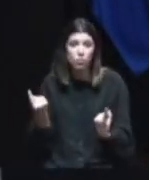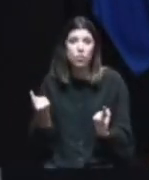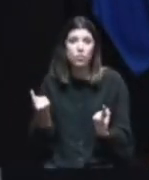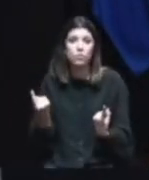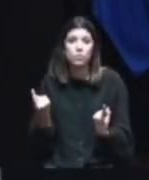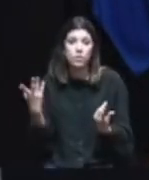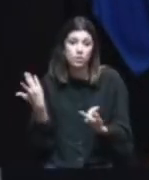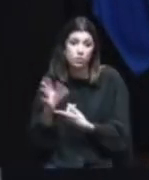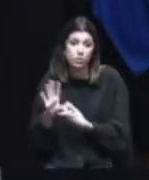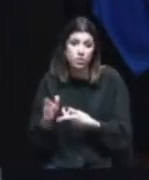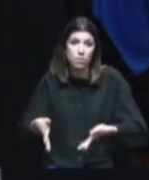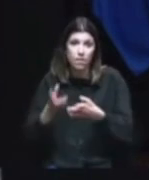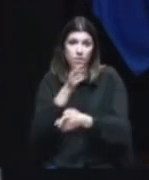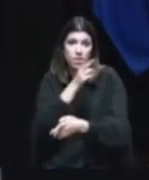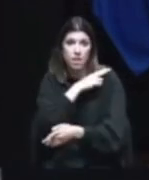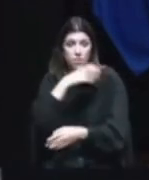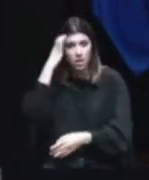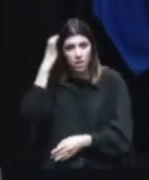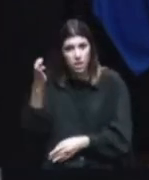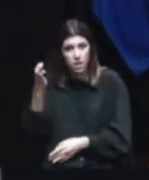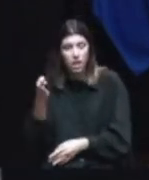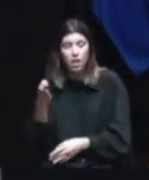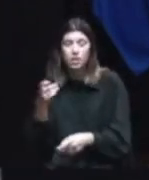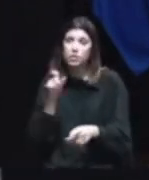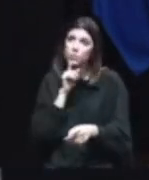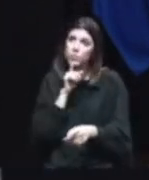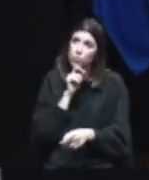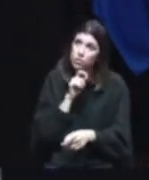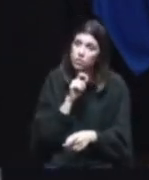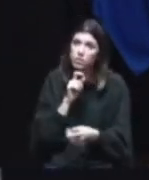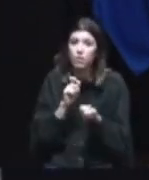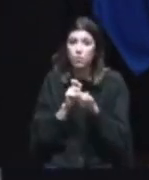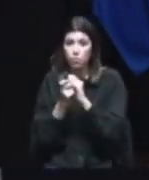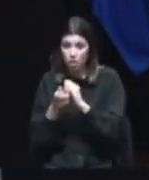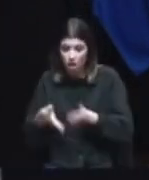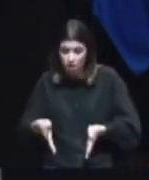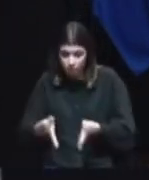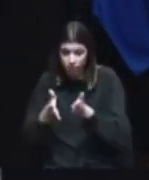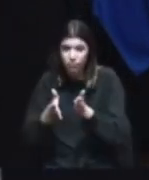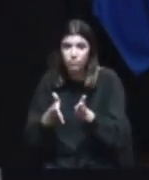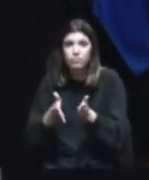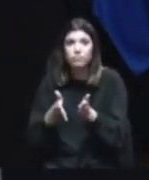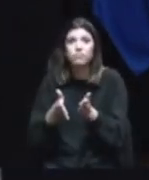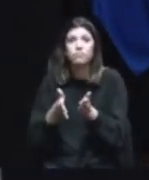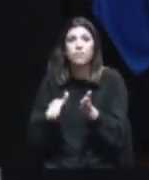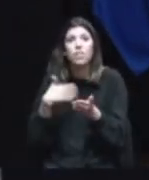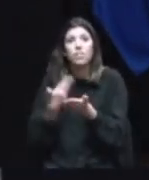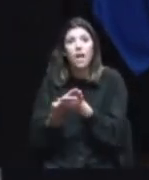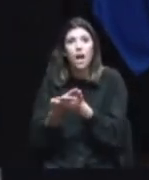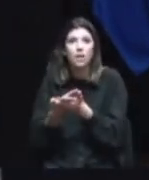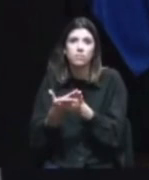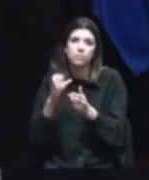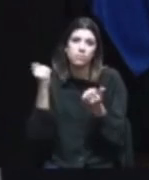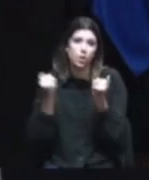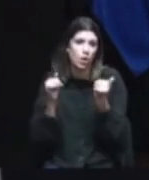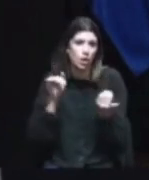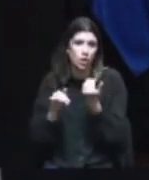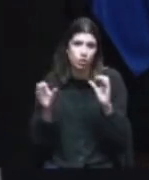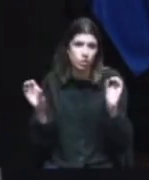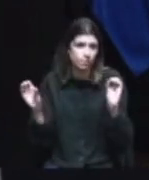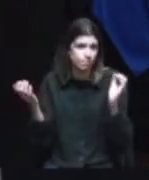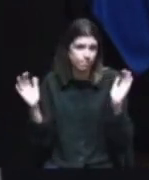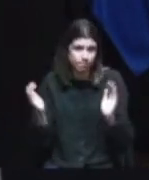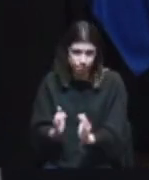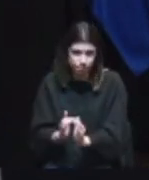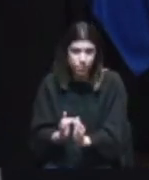discussão sobre a Avenida Almirante Reis, equacione sempre a viabilidade de transformação dessas zonas intervencionadas em zero, tendo como objetivo de